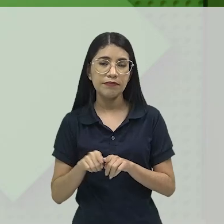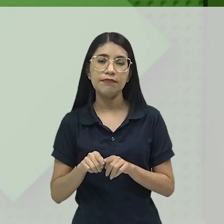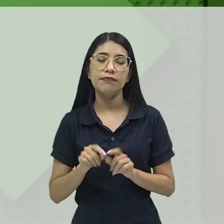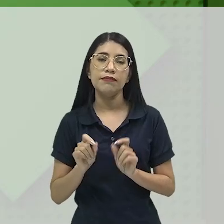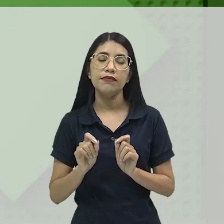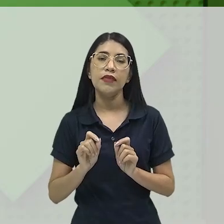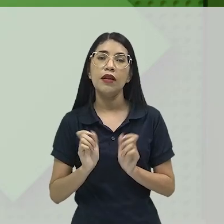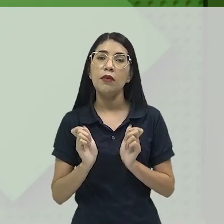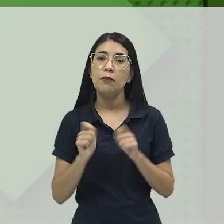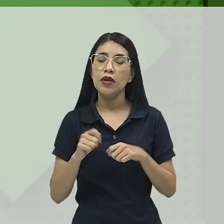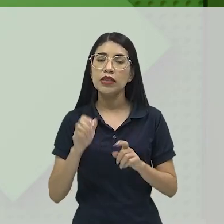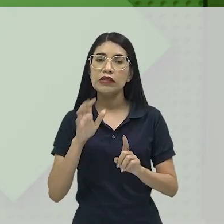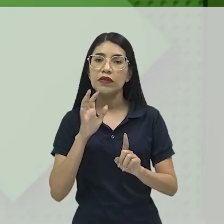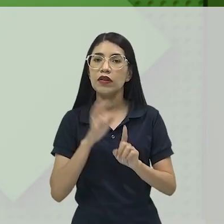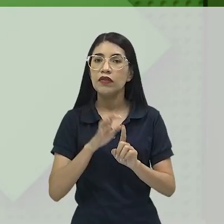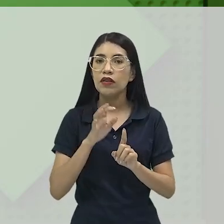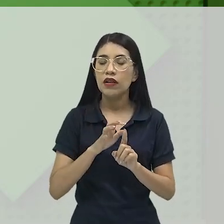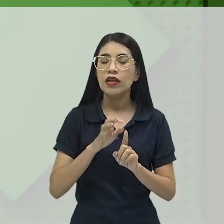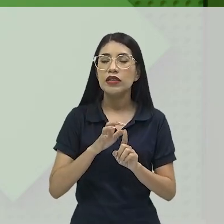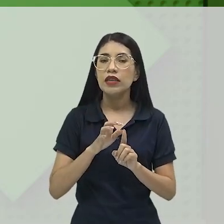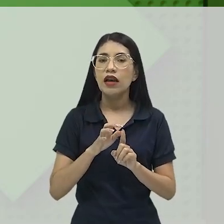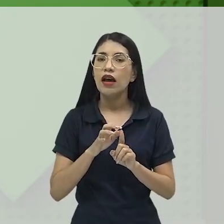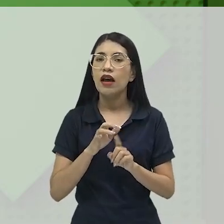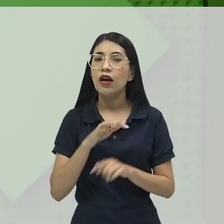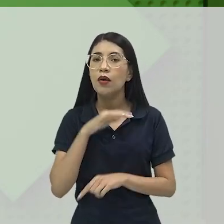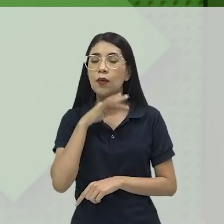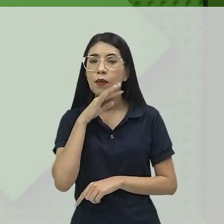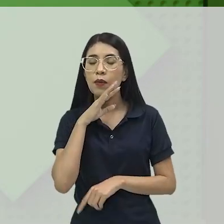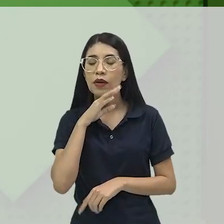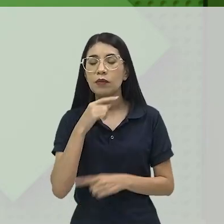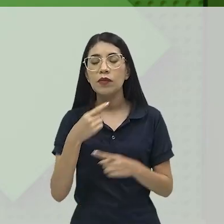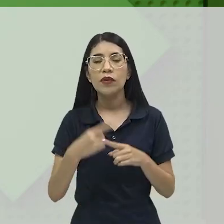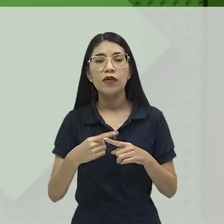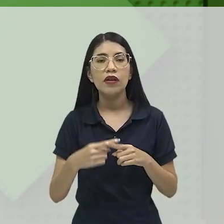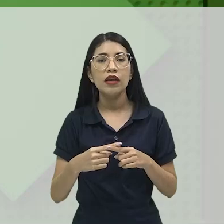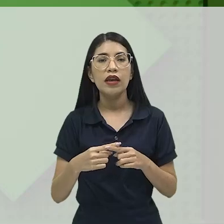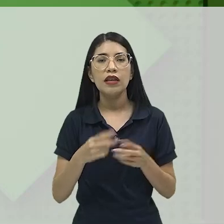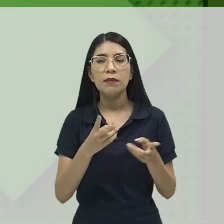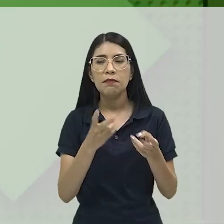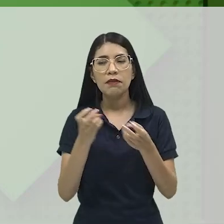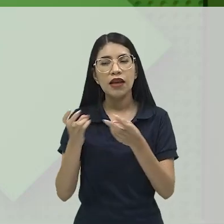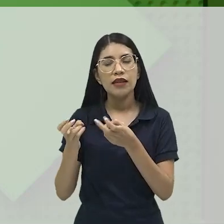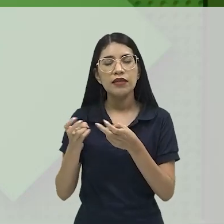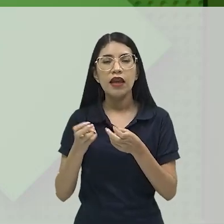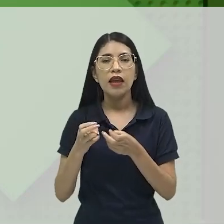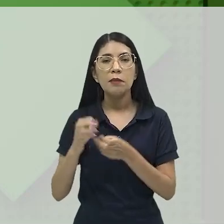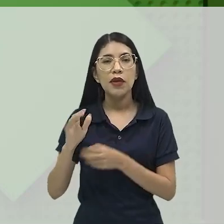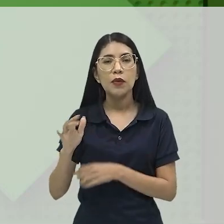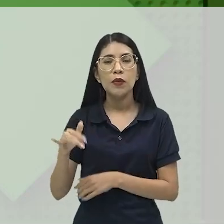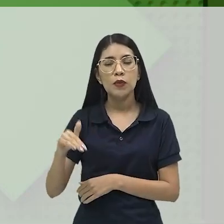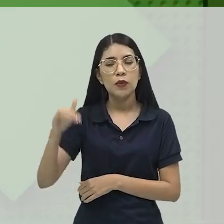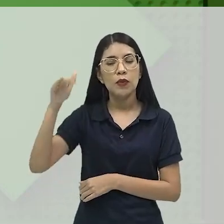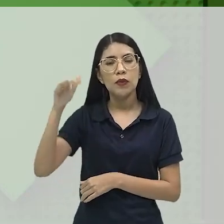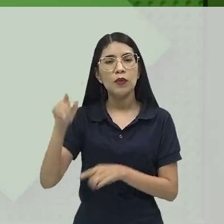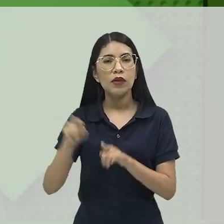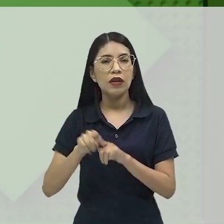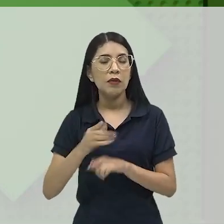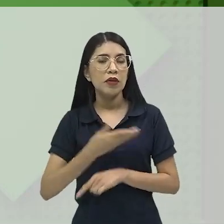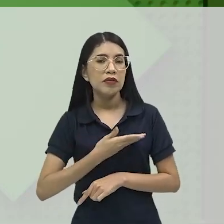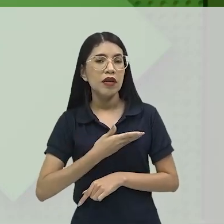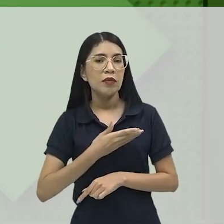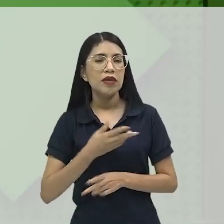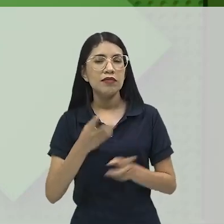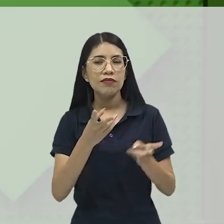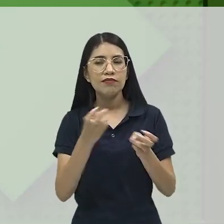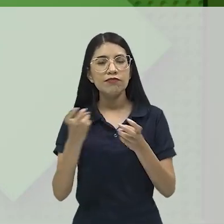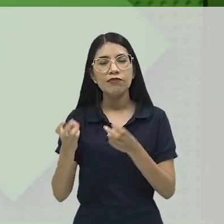adolescente, ele pode ser influenciado de forma negativa, porque ele observa os mais velhos, ele vai observar colegas, né, em quem eles